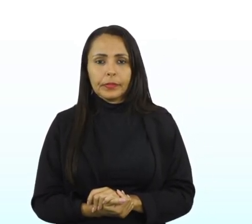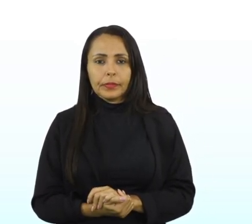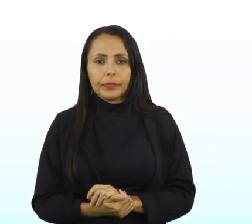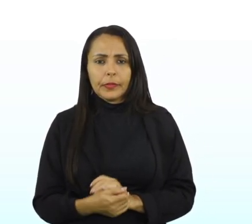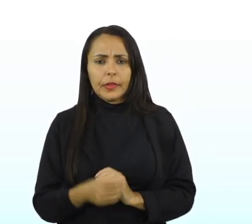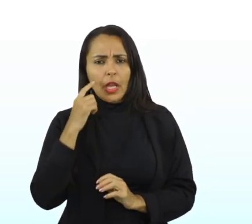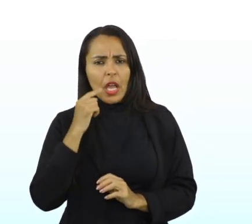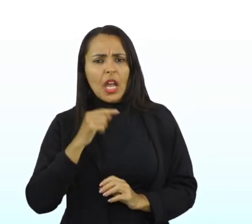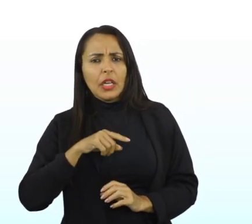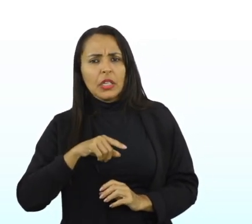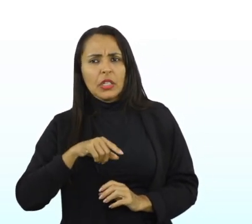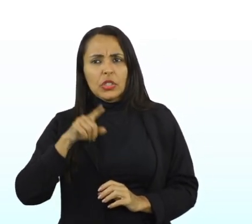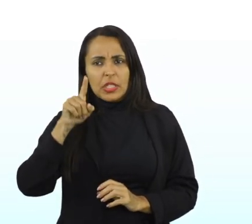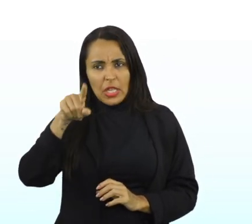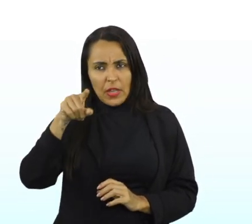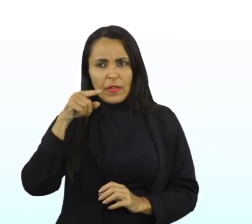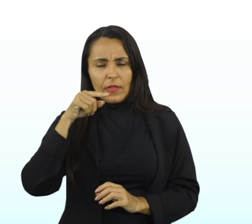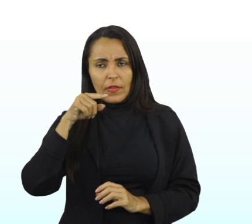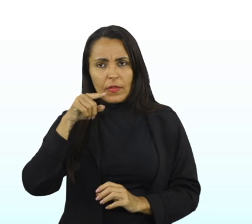Seguindo.